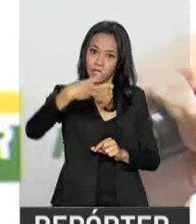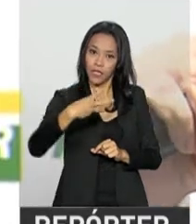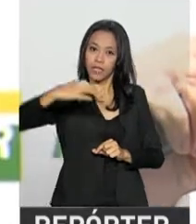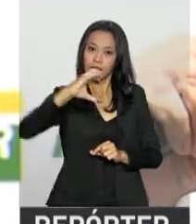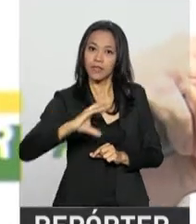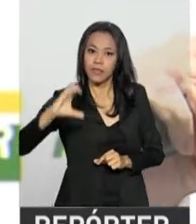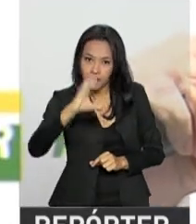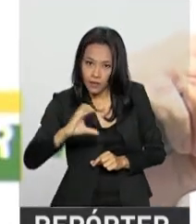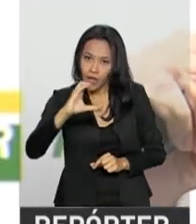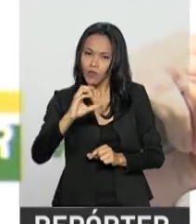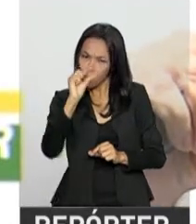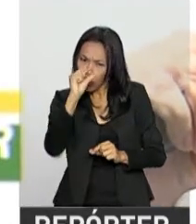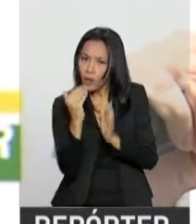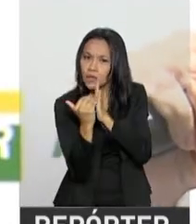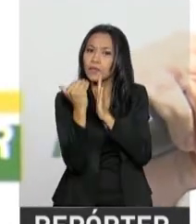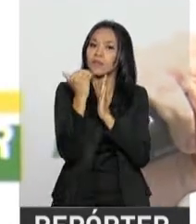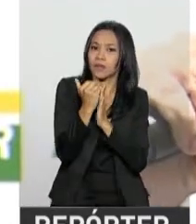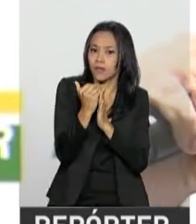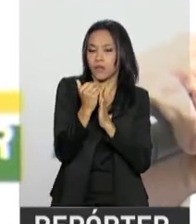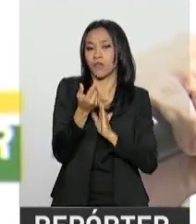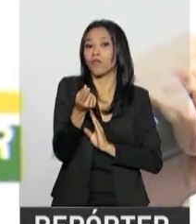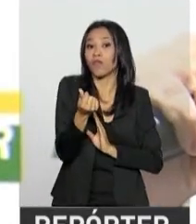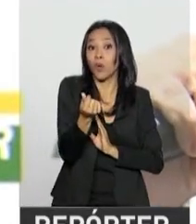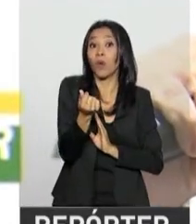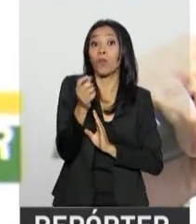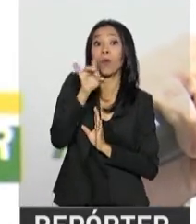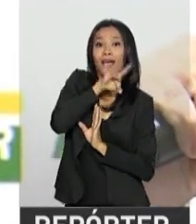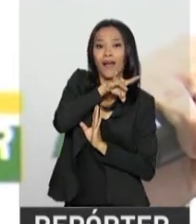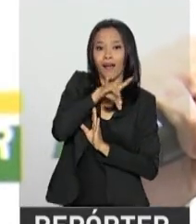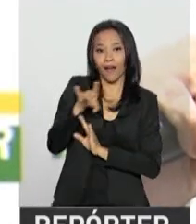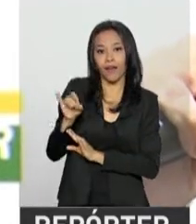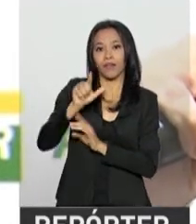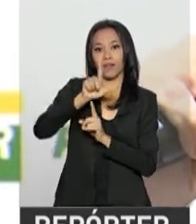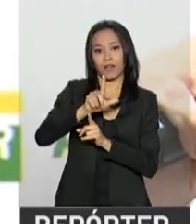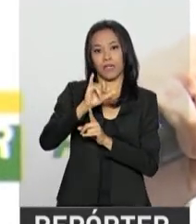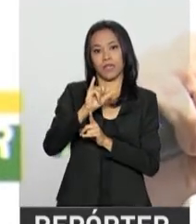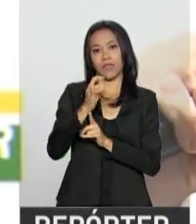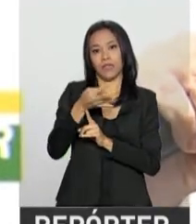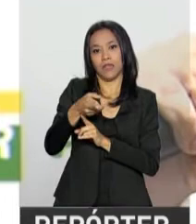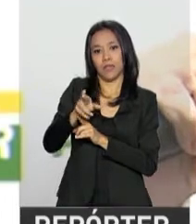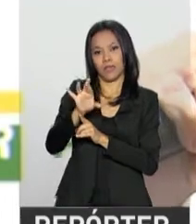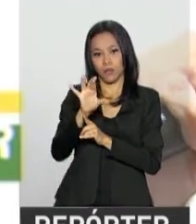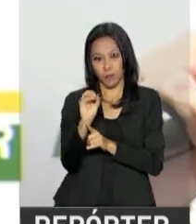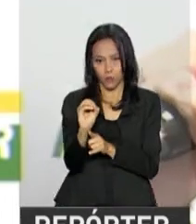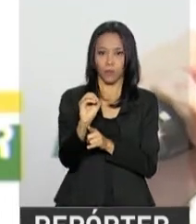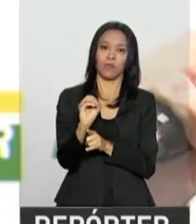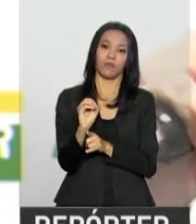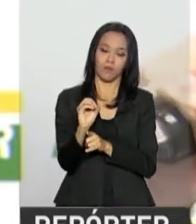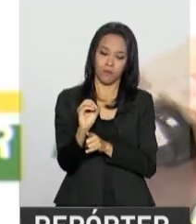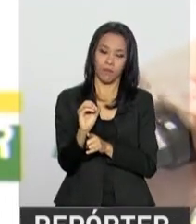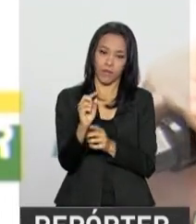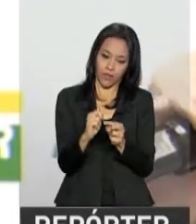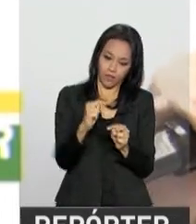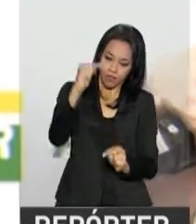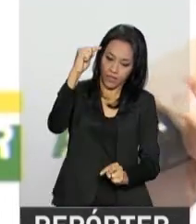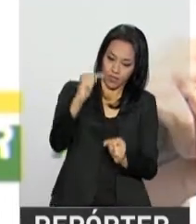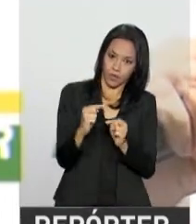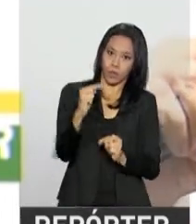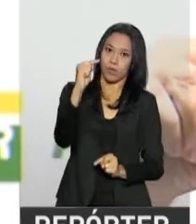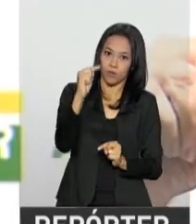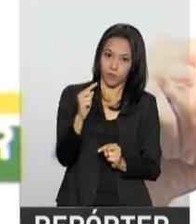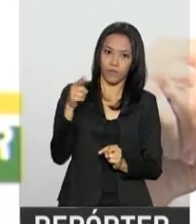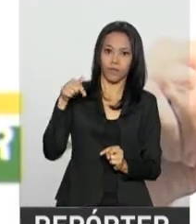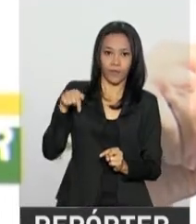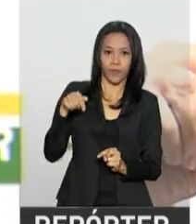próximo de 23 centavos o litro um novo médio do diesel comercializado nas refinarias a petrobras